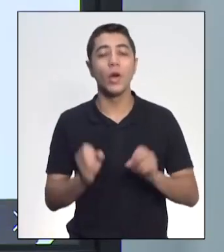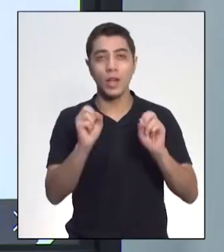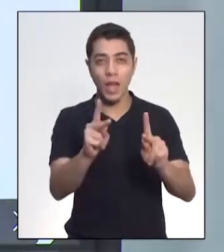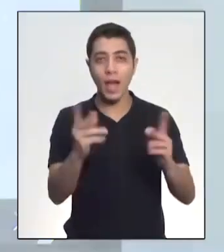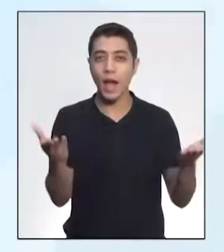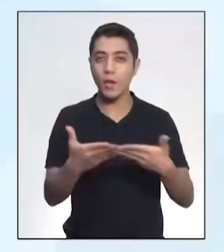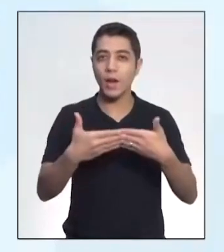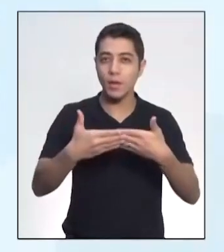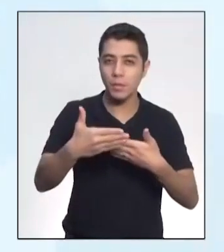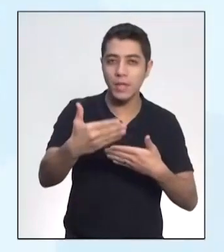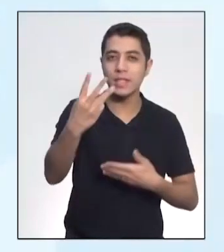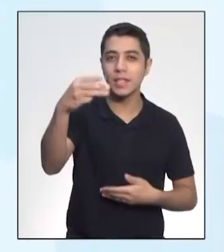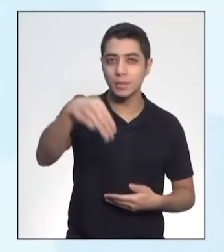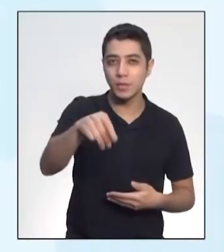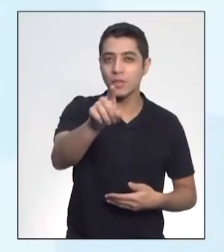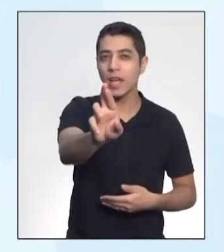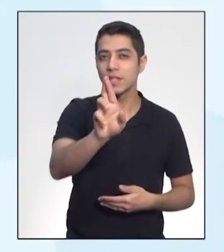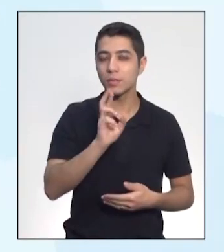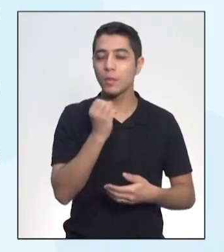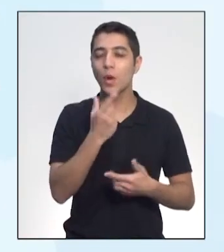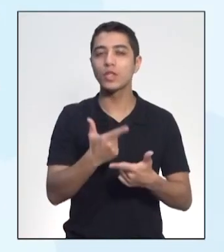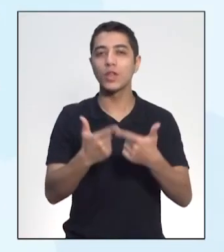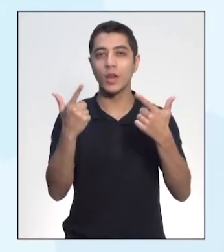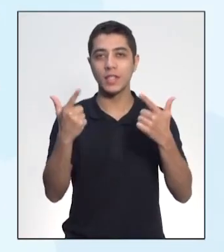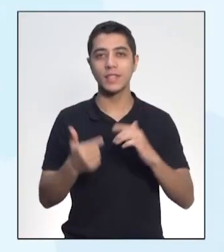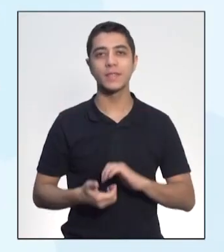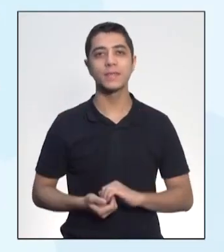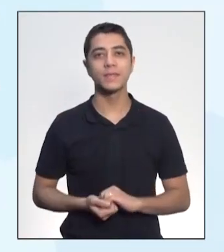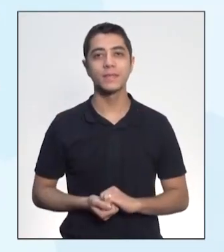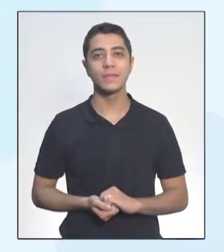de agora, 3 minutos. Boa sorte.